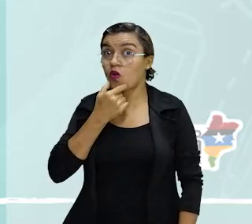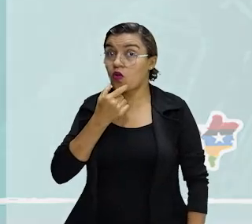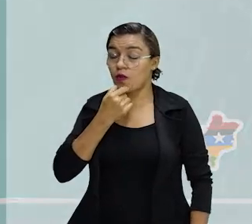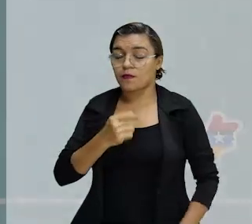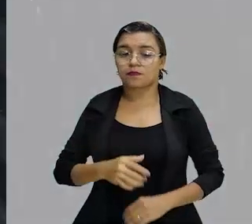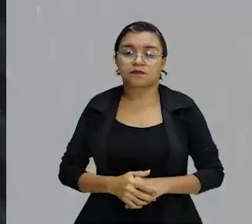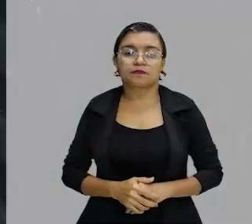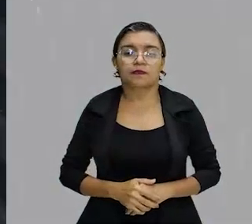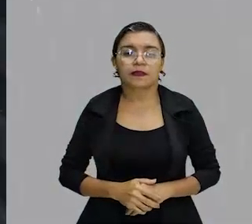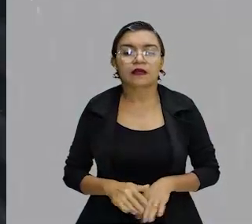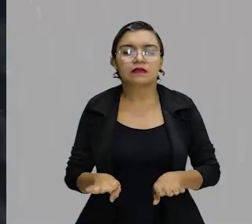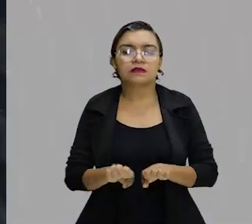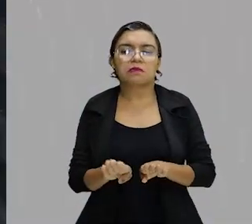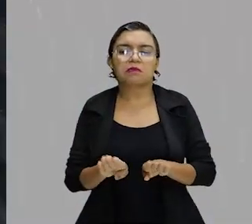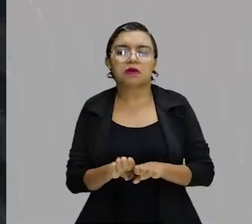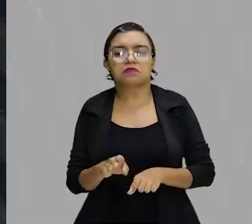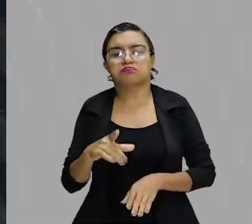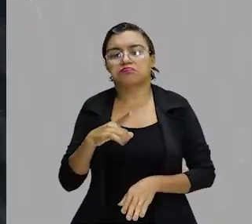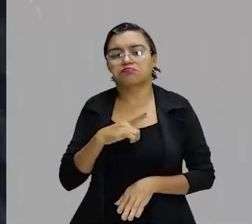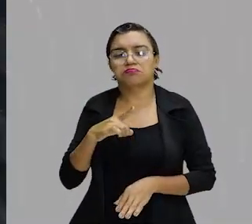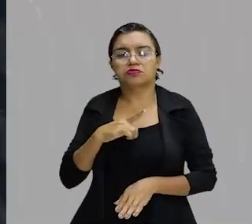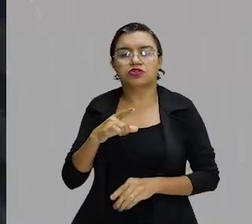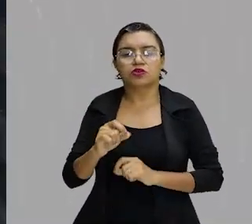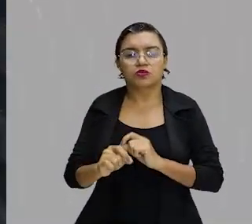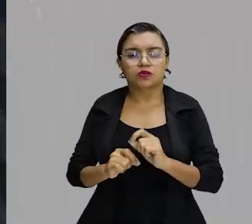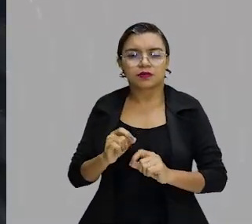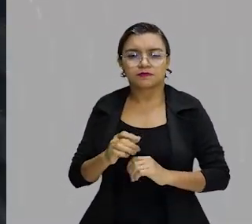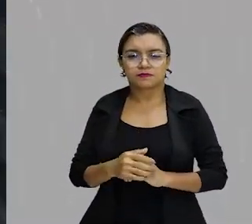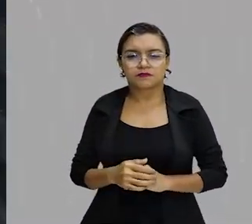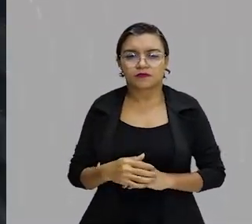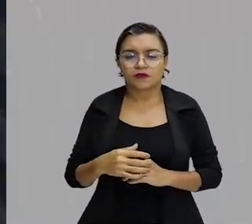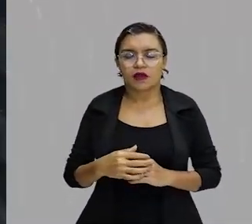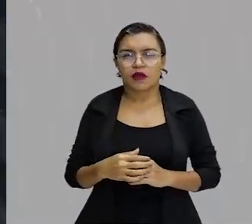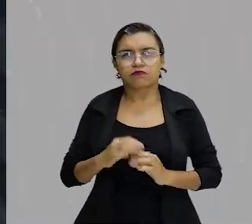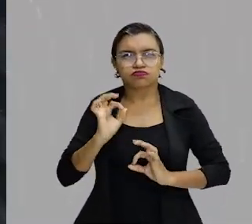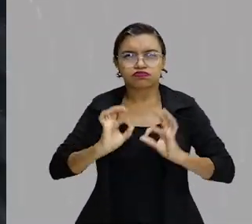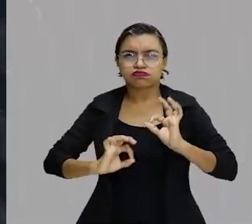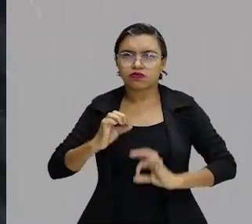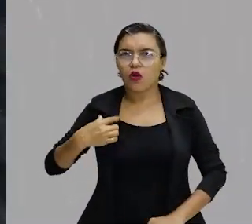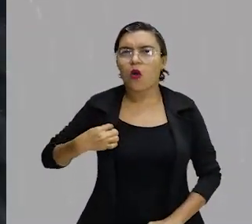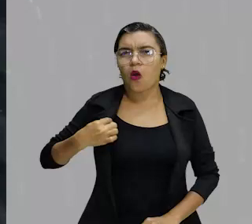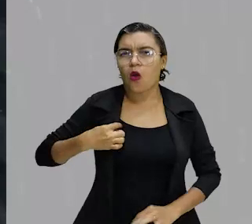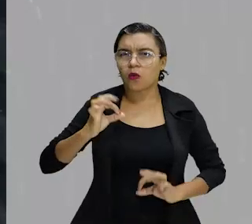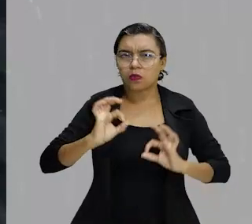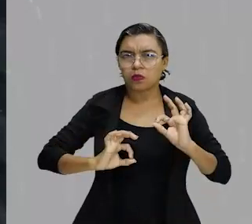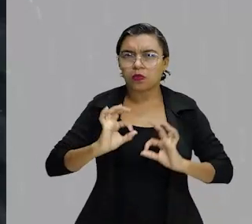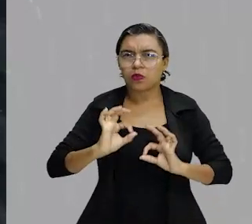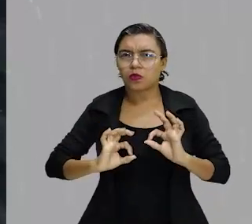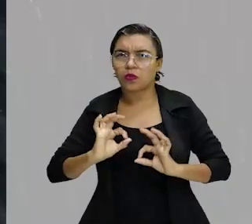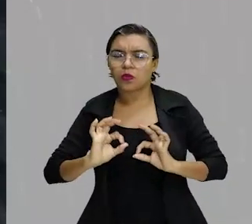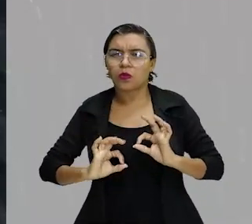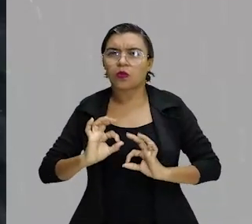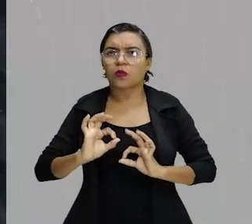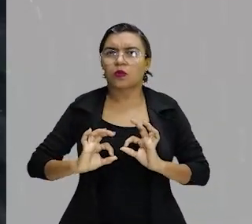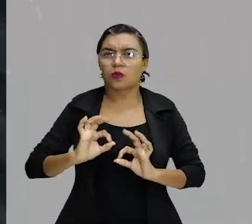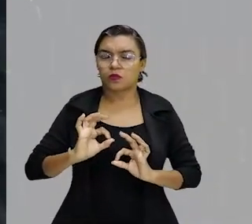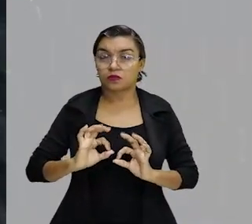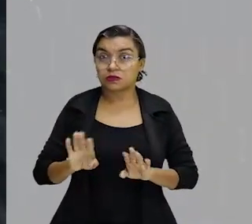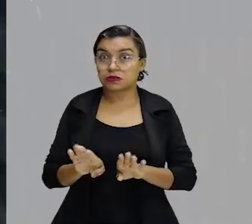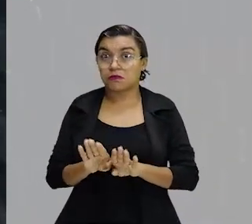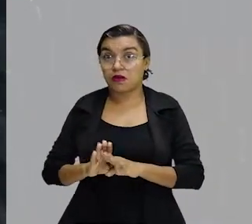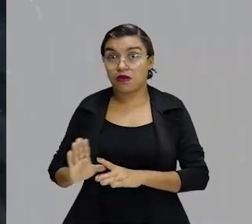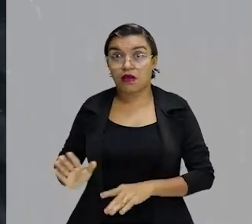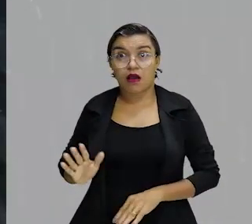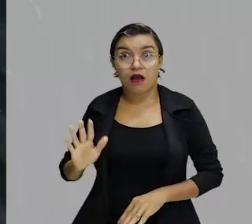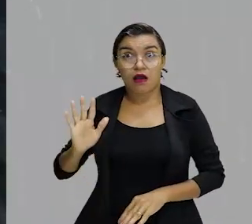homem. Existia os costumes, que são as fantasias, o figurino, bem mais elaborado e mais caro, tinha